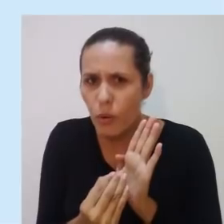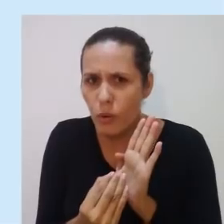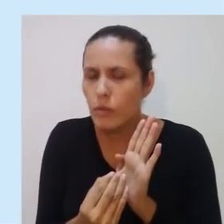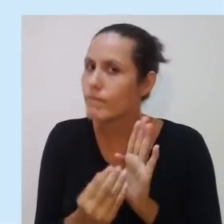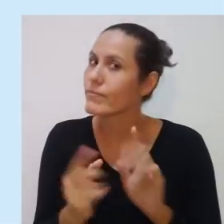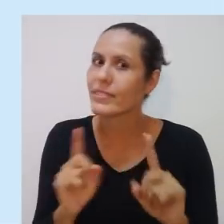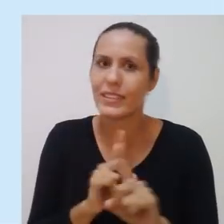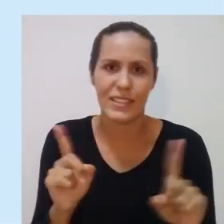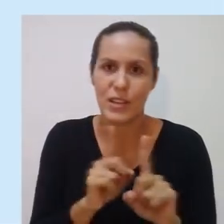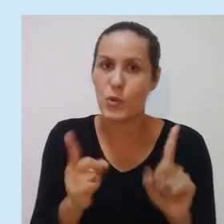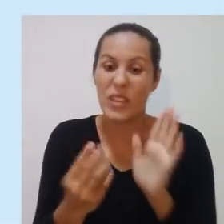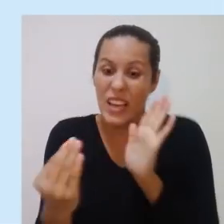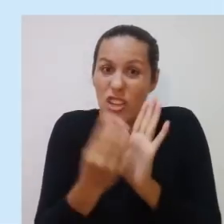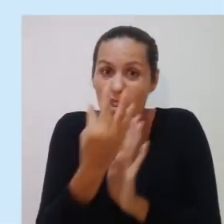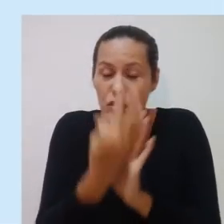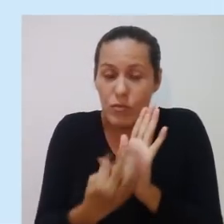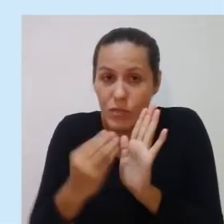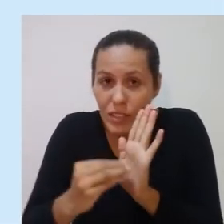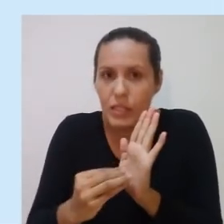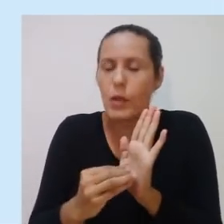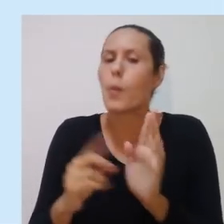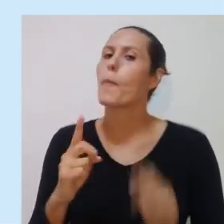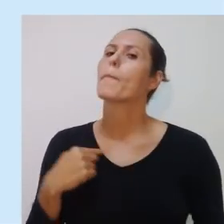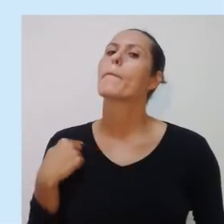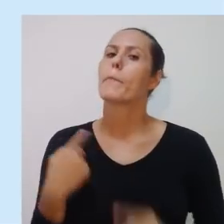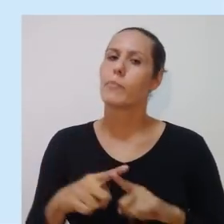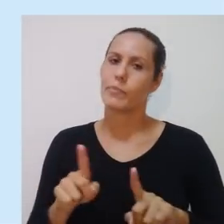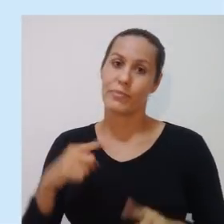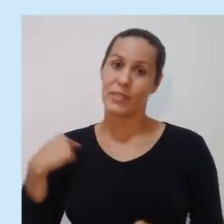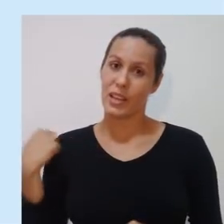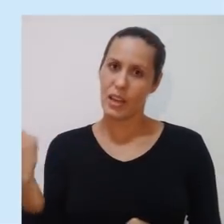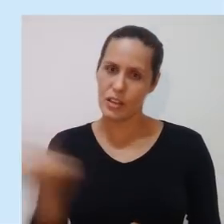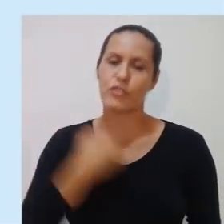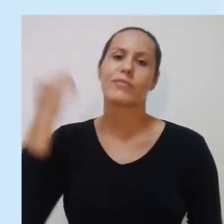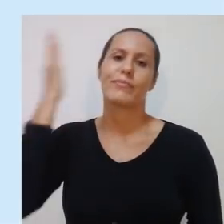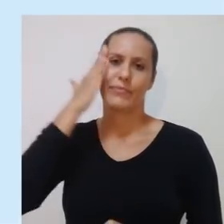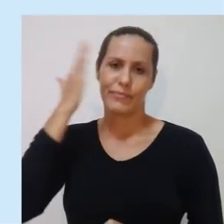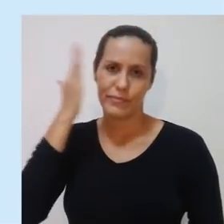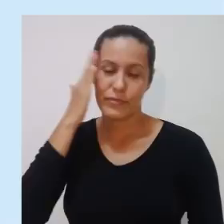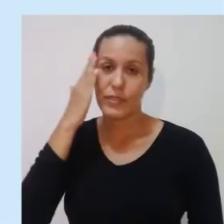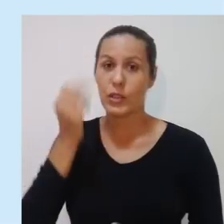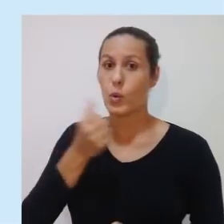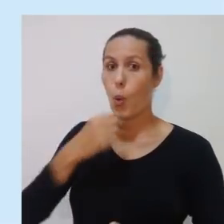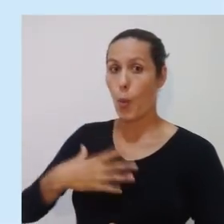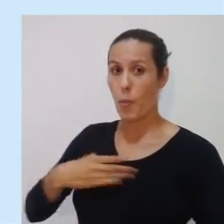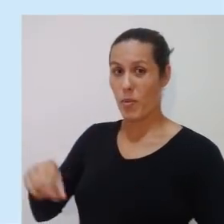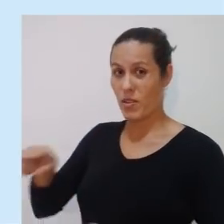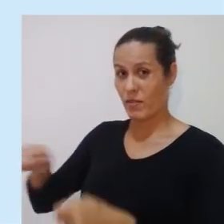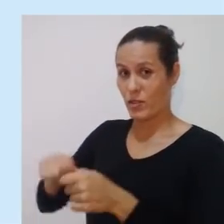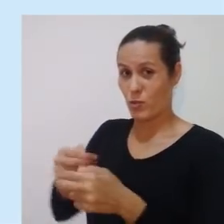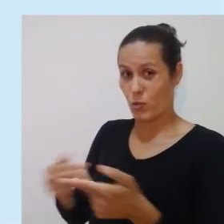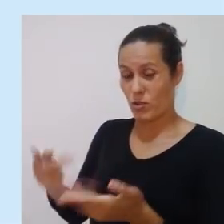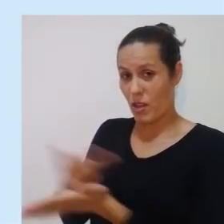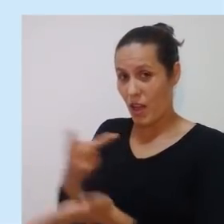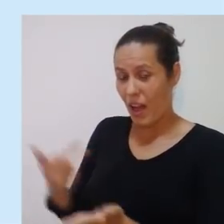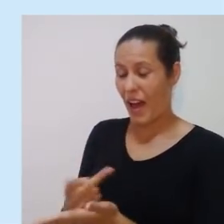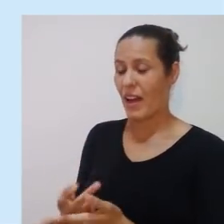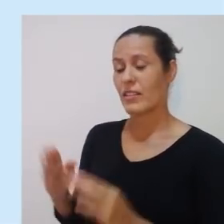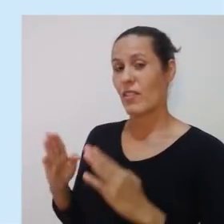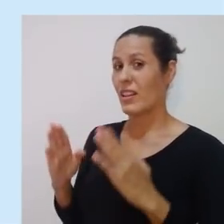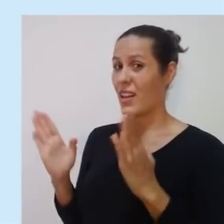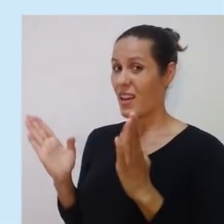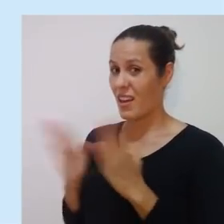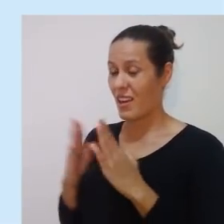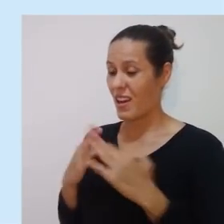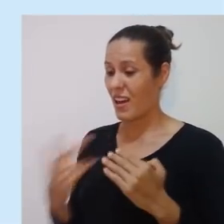você fez. É óbvio que não. Isso não está escrito. Mas nós sabemos que quando o menino faz algo errado e a